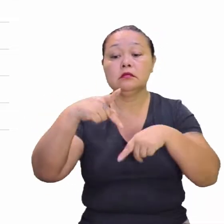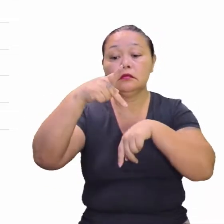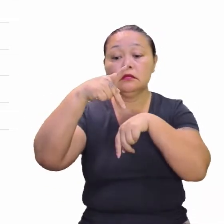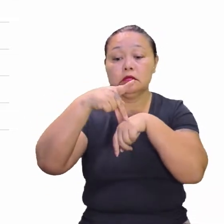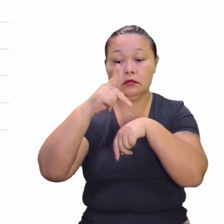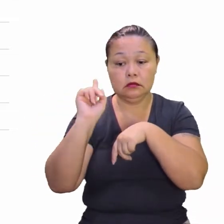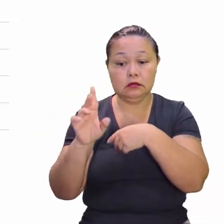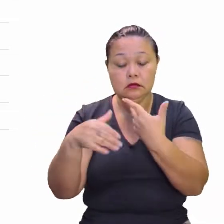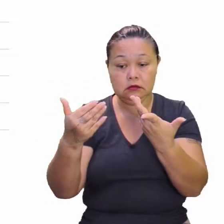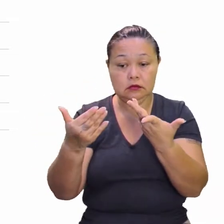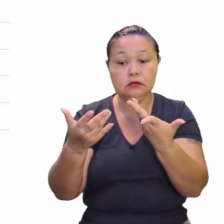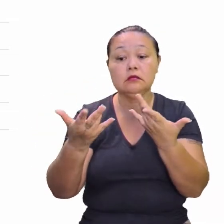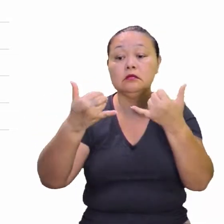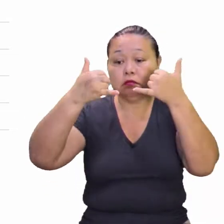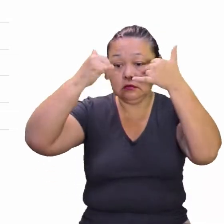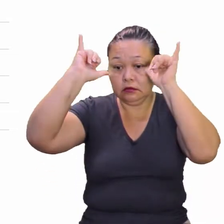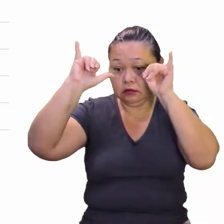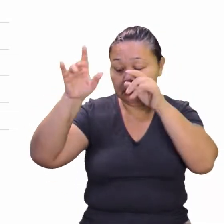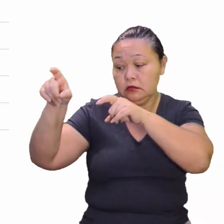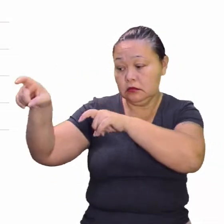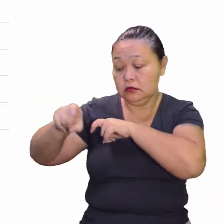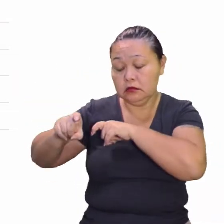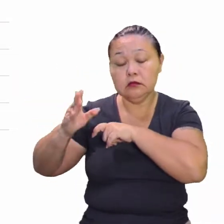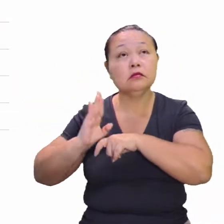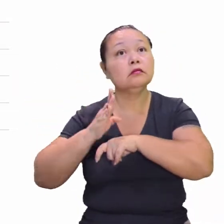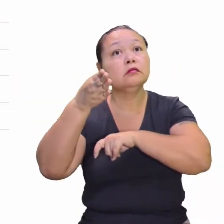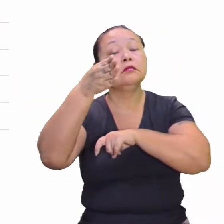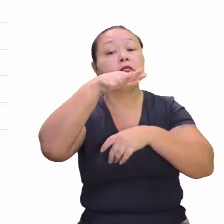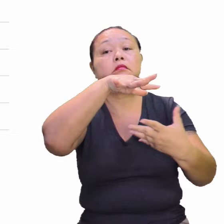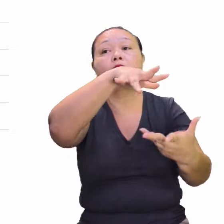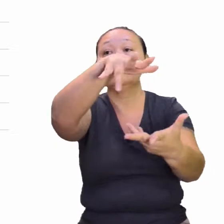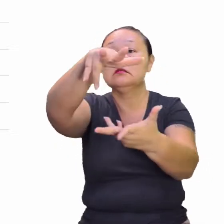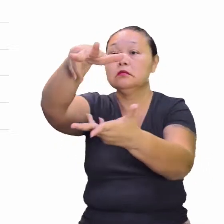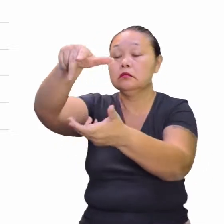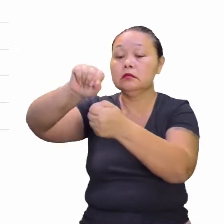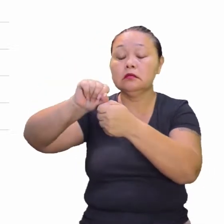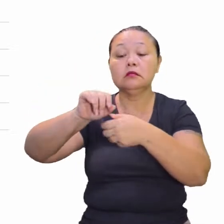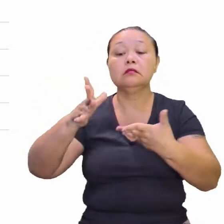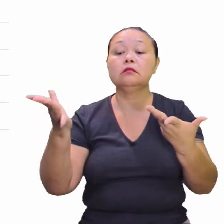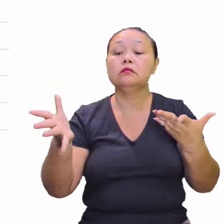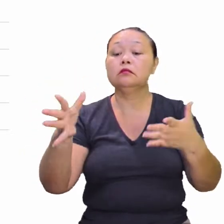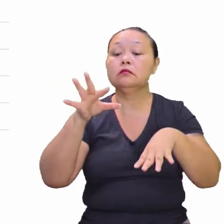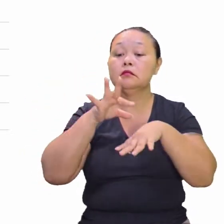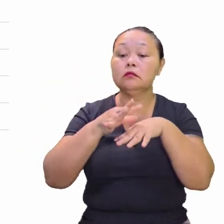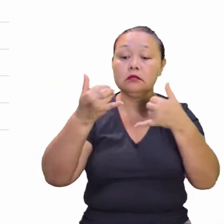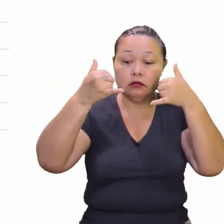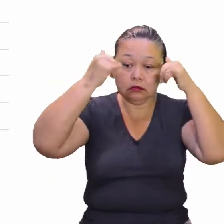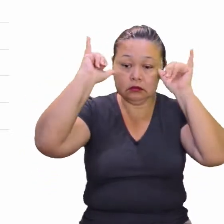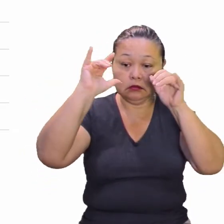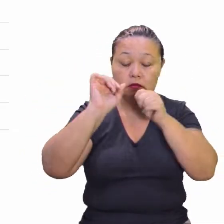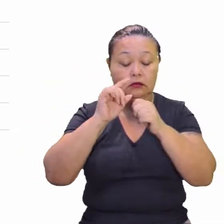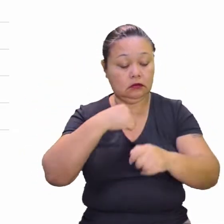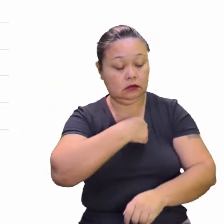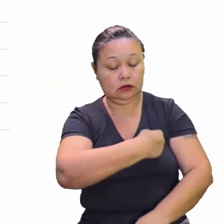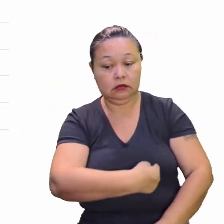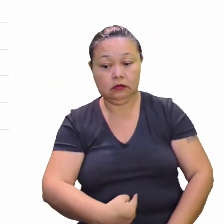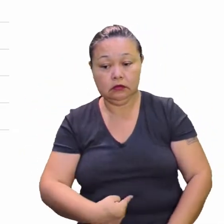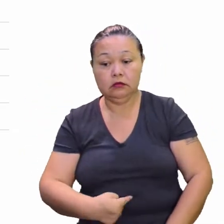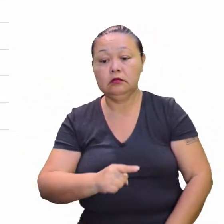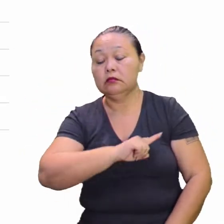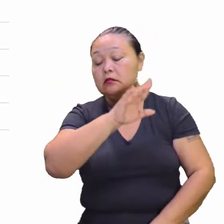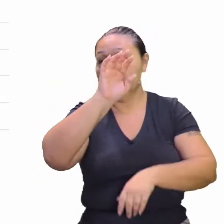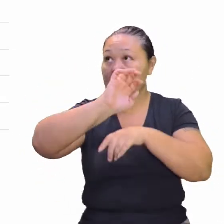agropecuária tem saída para vários lugares do mundo. Muito A bem. carne bovina vai para a China, vai para